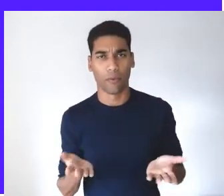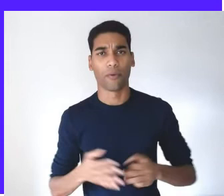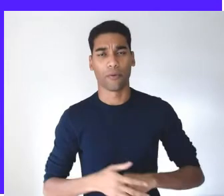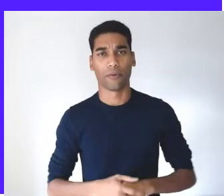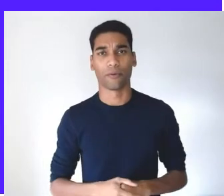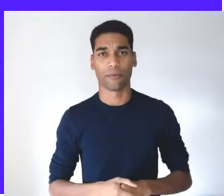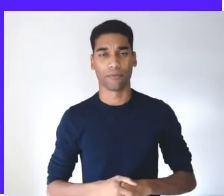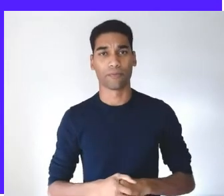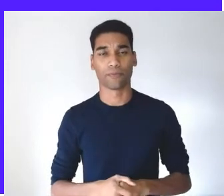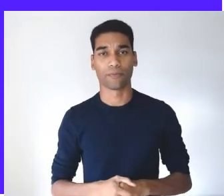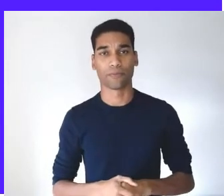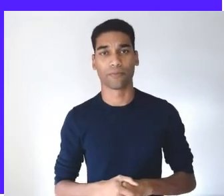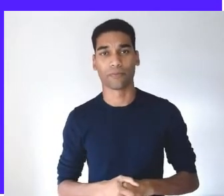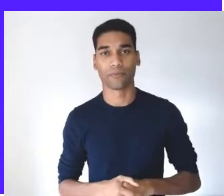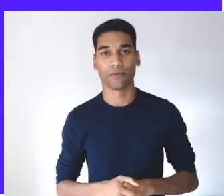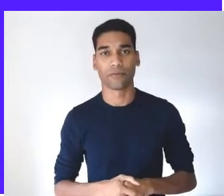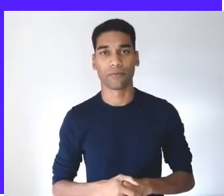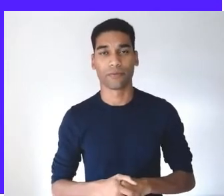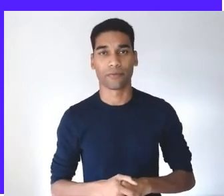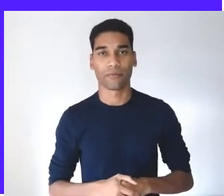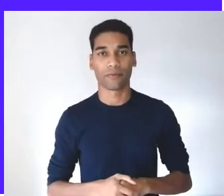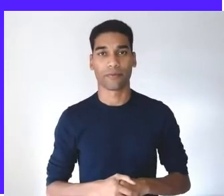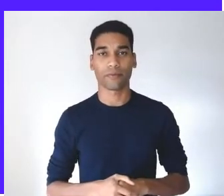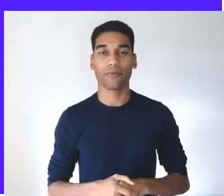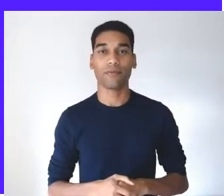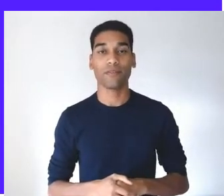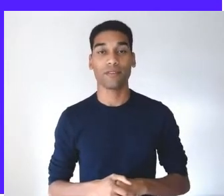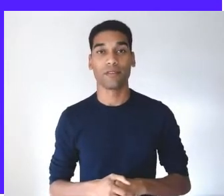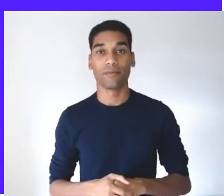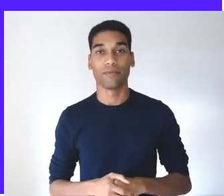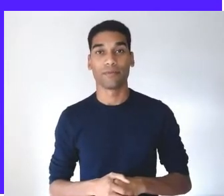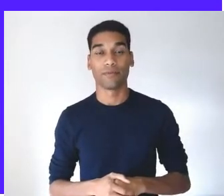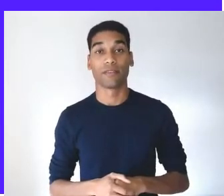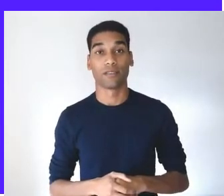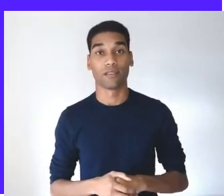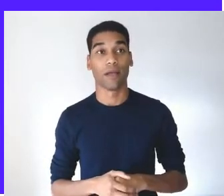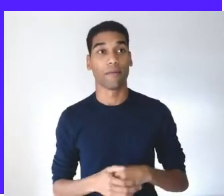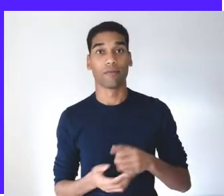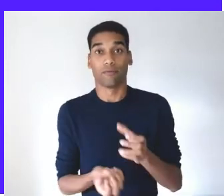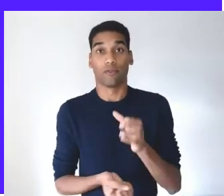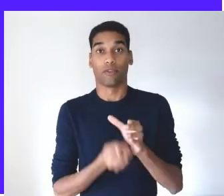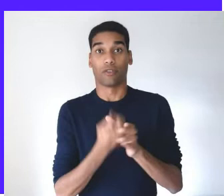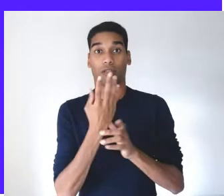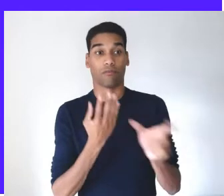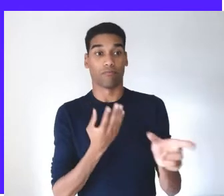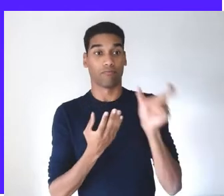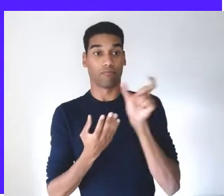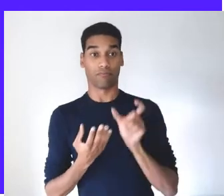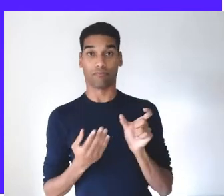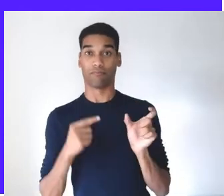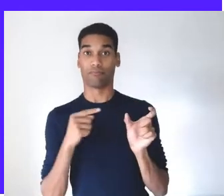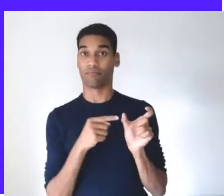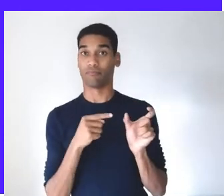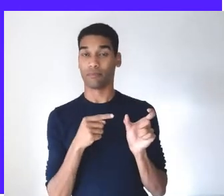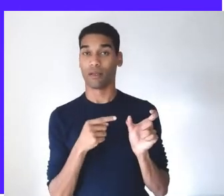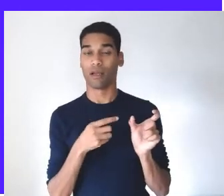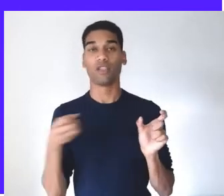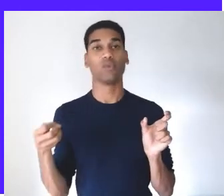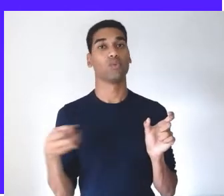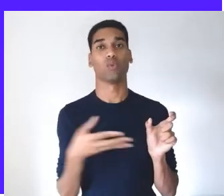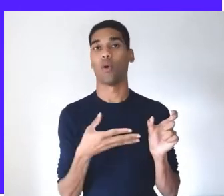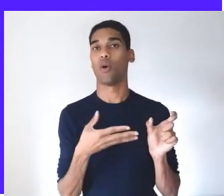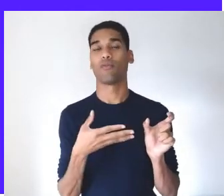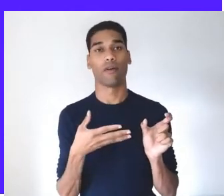ao boi, né? Tipo, de criar uma expressão é uma coisa relativamente recente e é de fato, né?